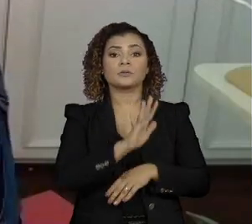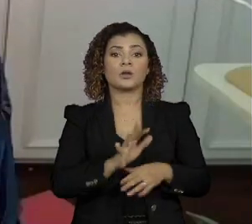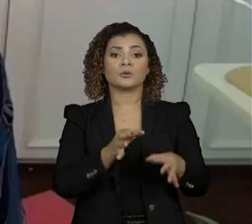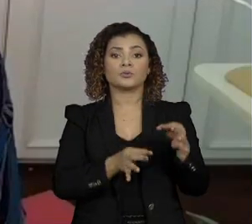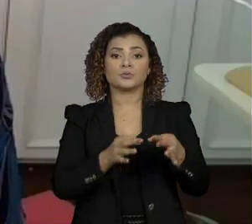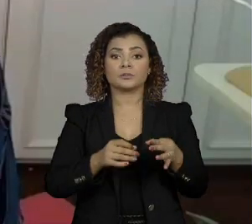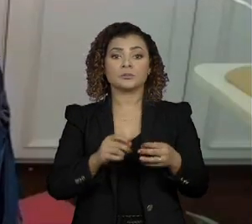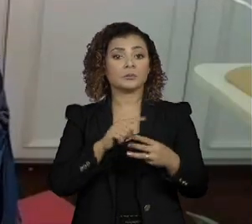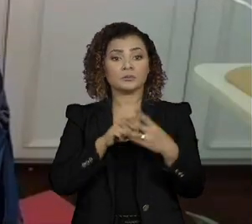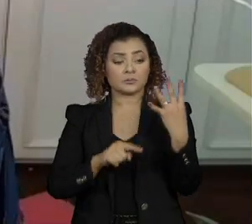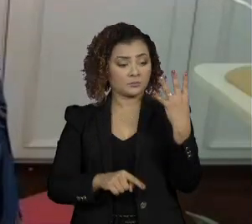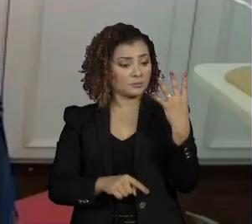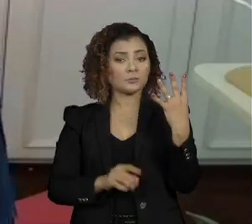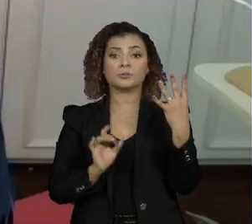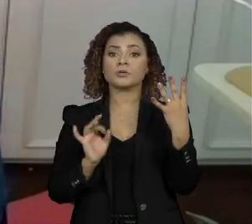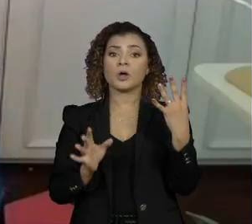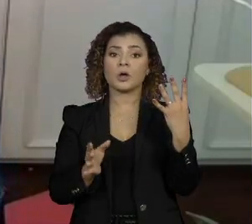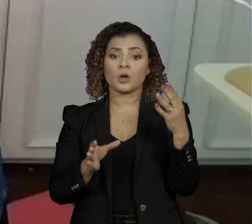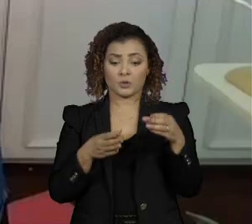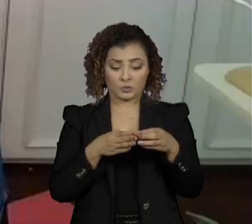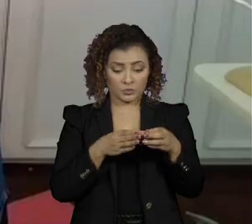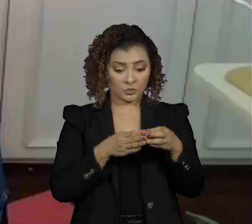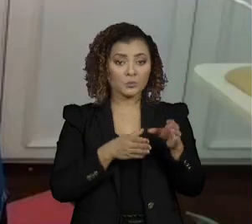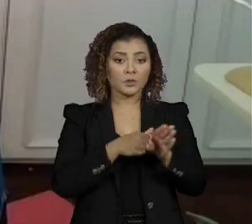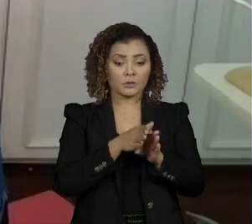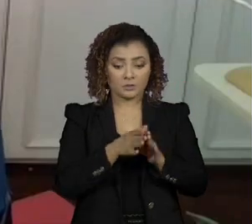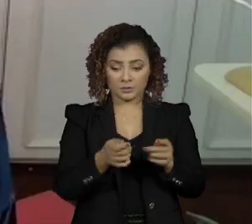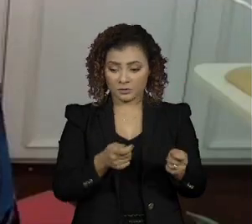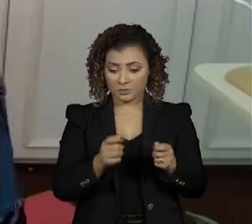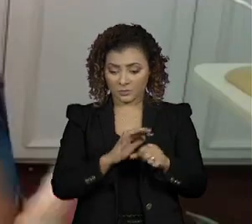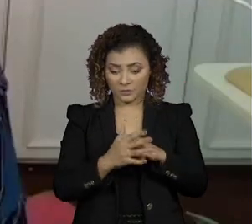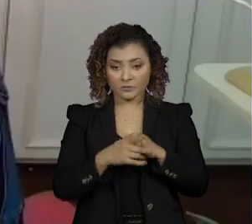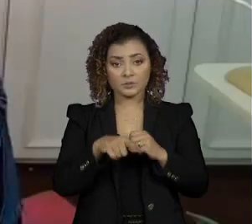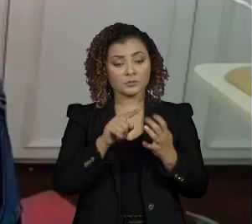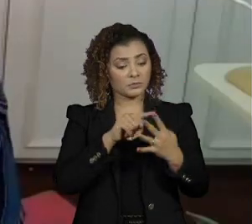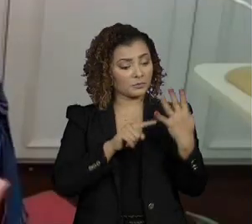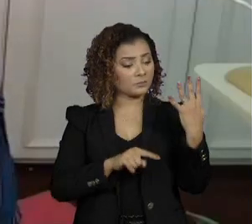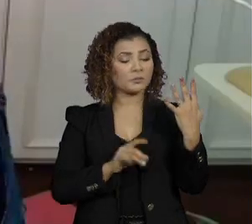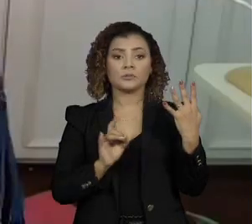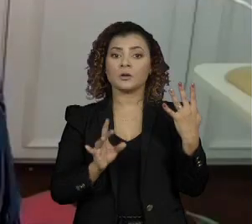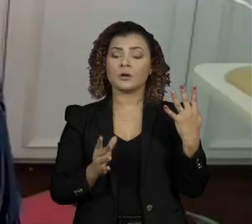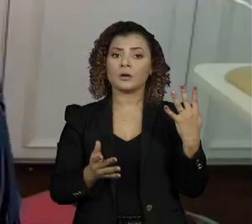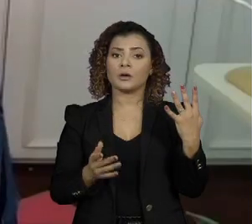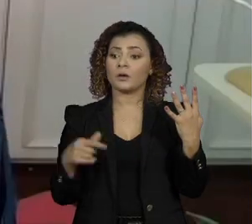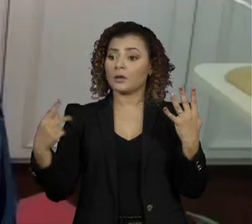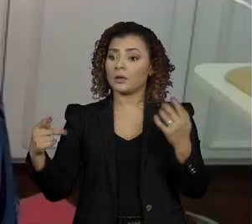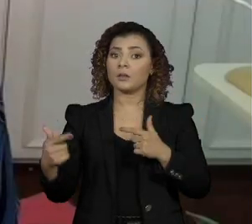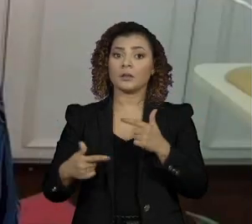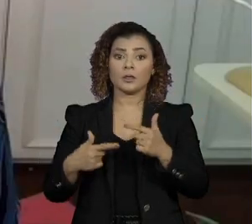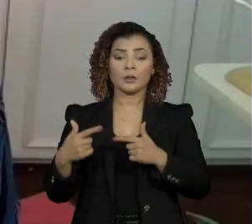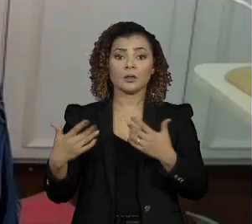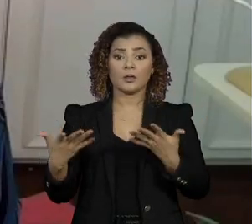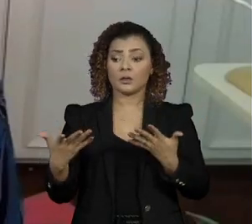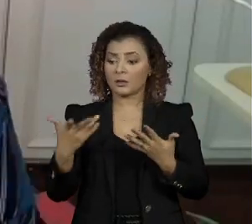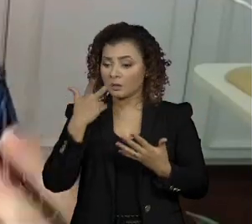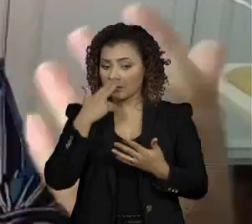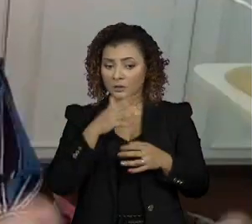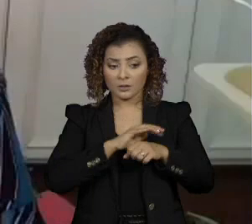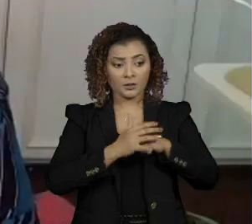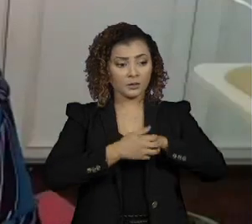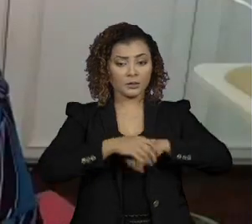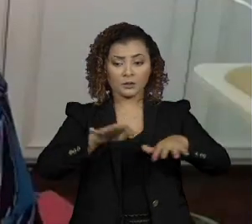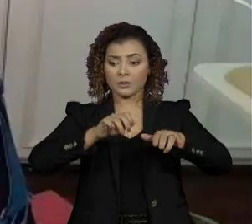Justiça. É isso o comitê de resposta criado pelo governo federal. É a pessoa que mais trabalha pela disseminação da doença no Brasil